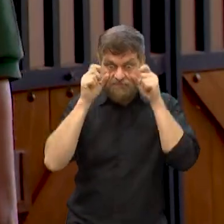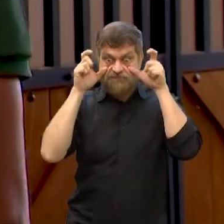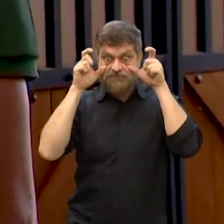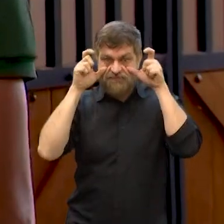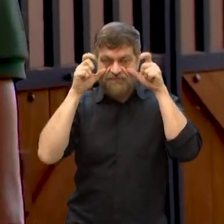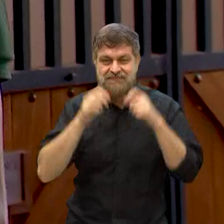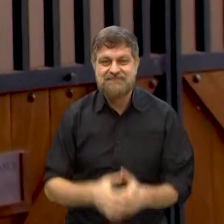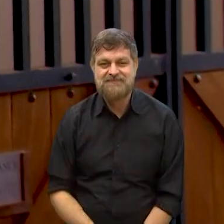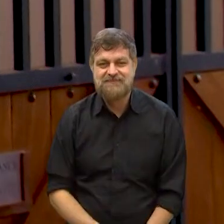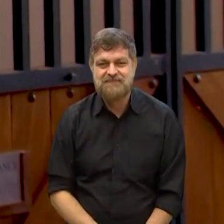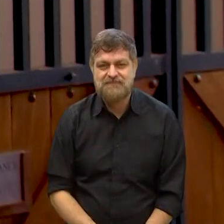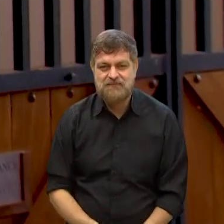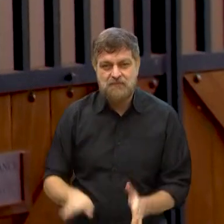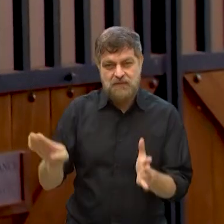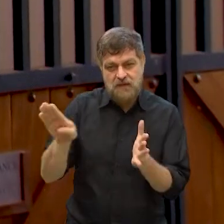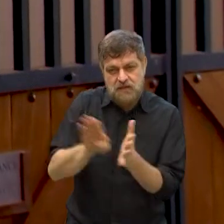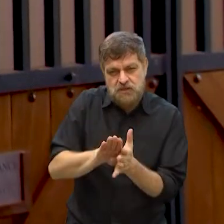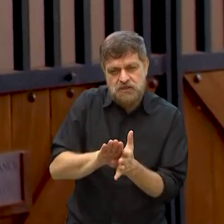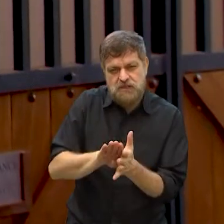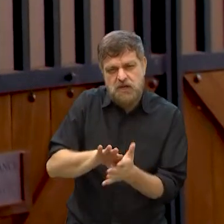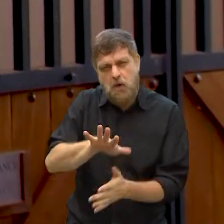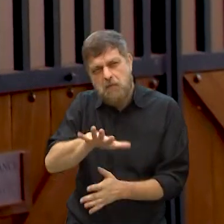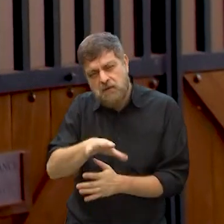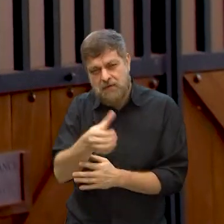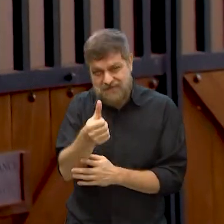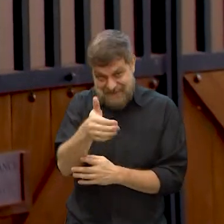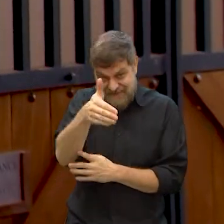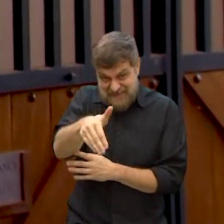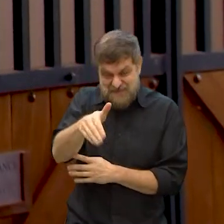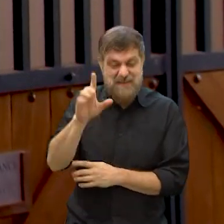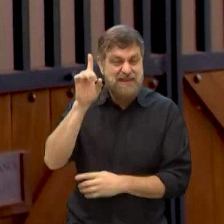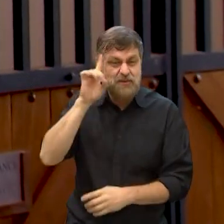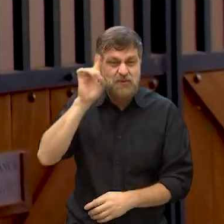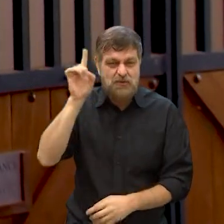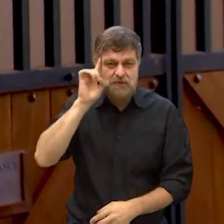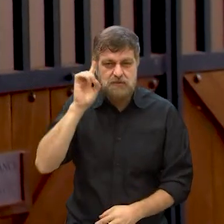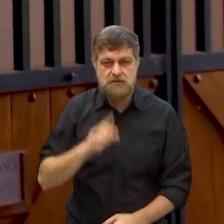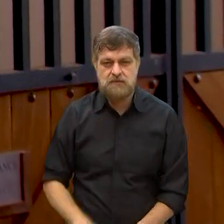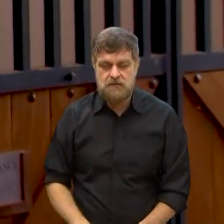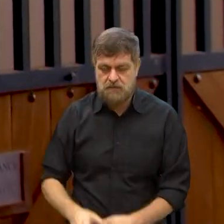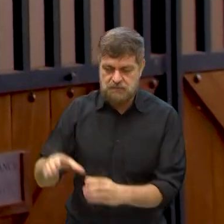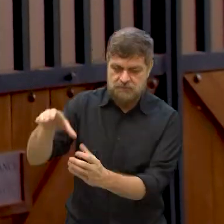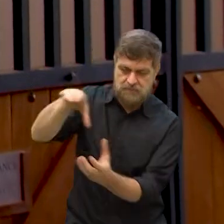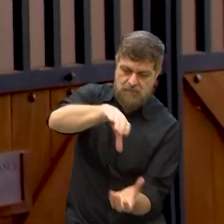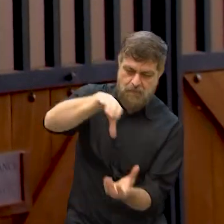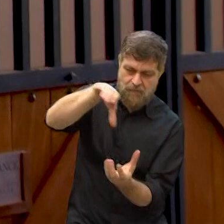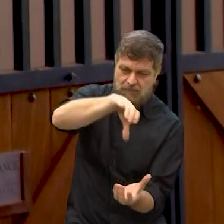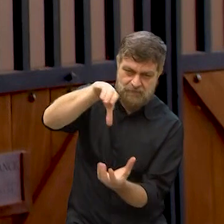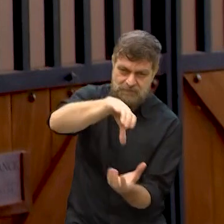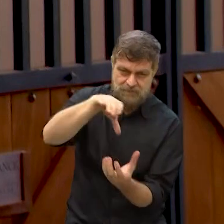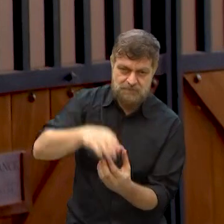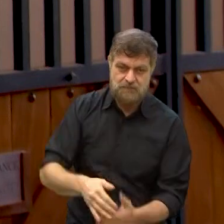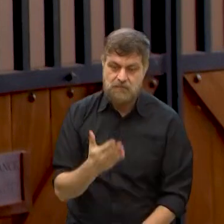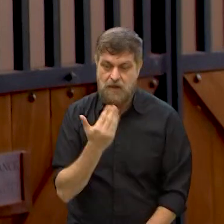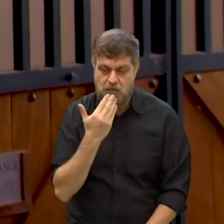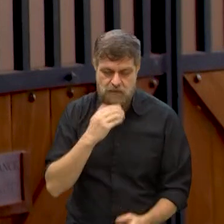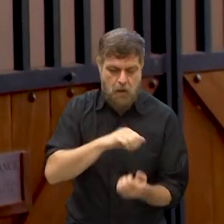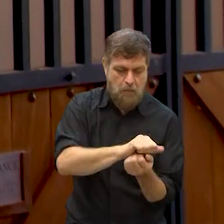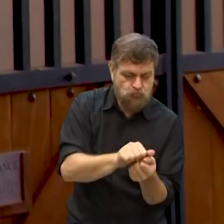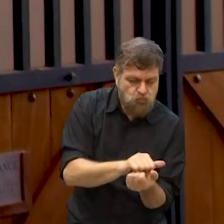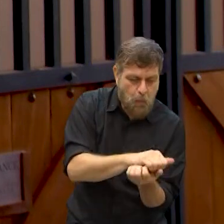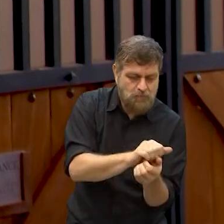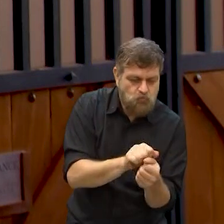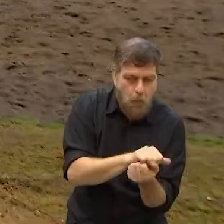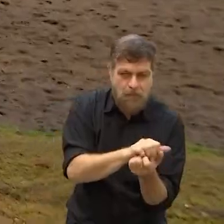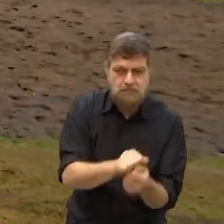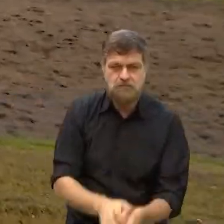Conta pra mim, como que é essa rotina? Você chega cedo, você faz o quê? Chego de 6h30 todos os dias. E passo a ração dele, o trato, a